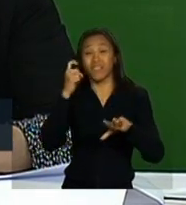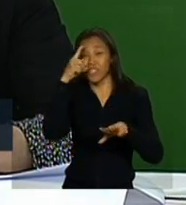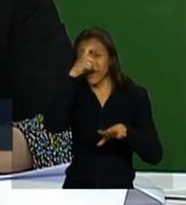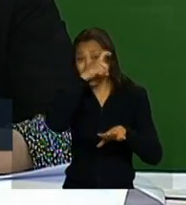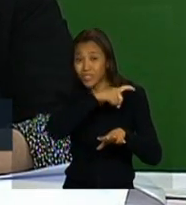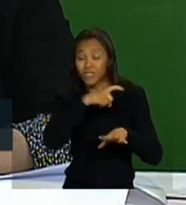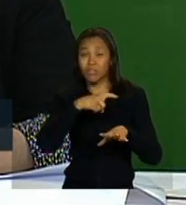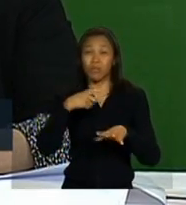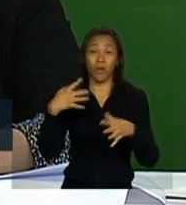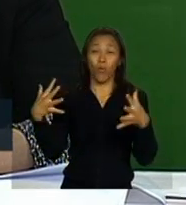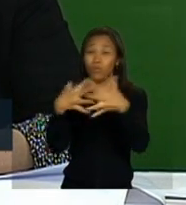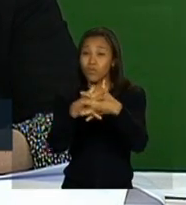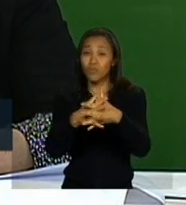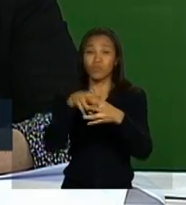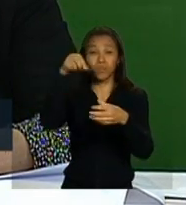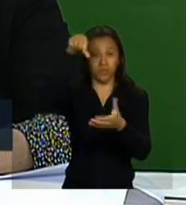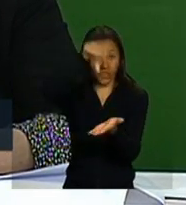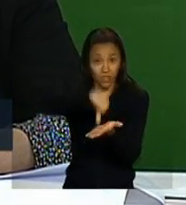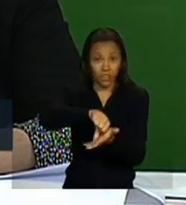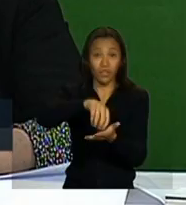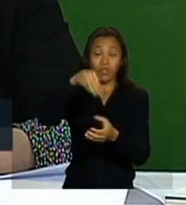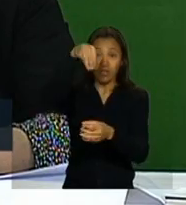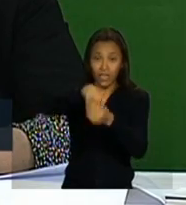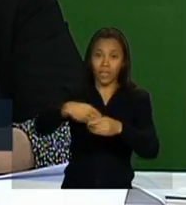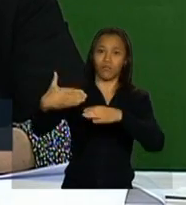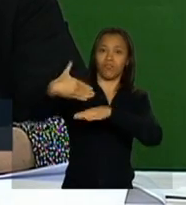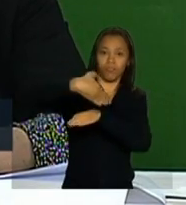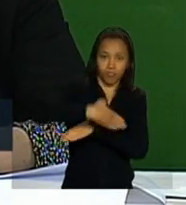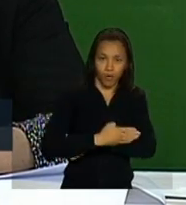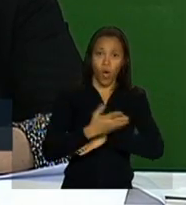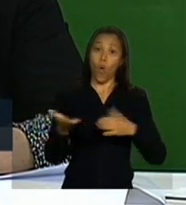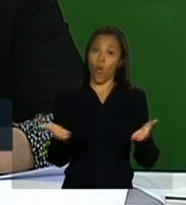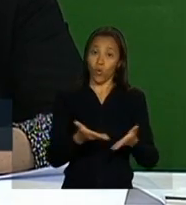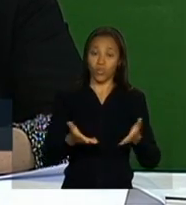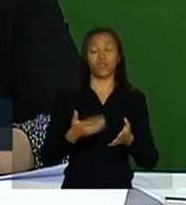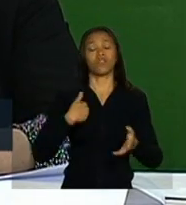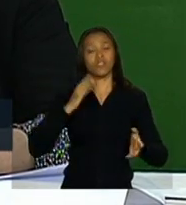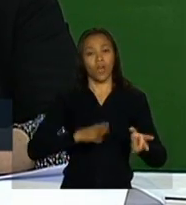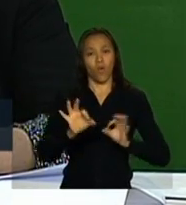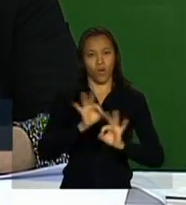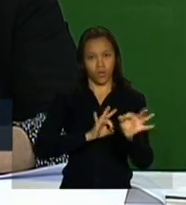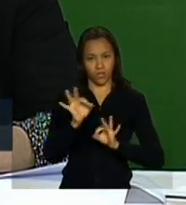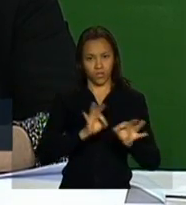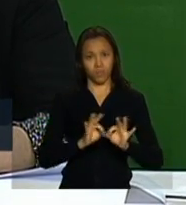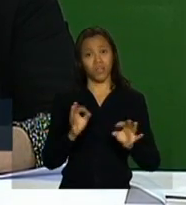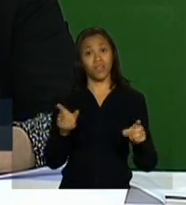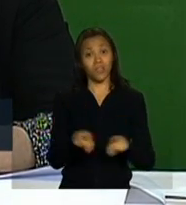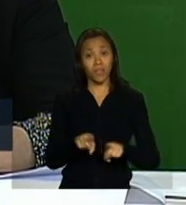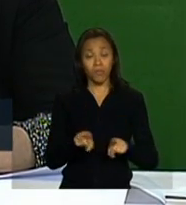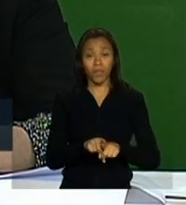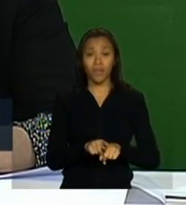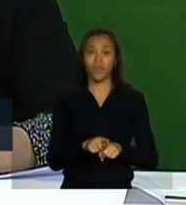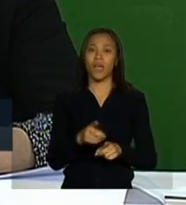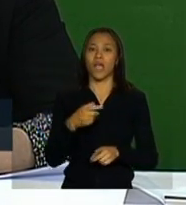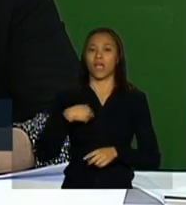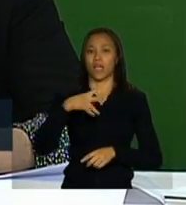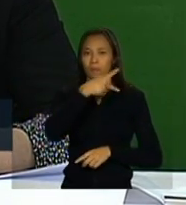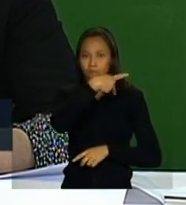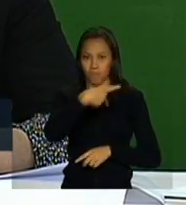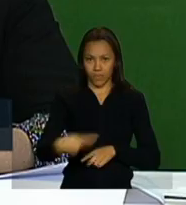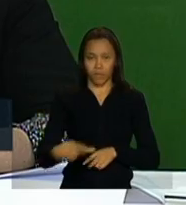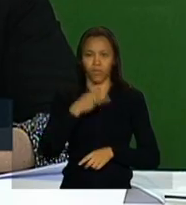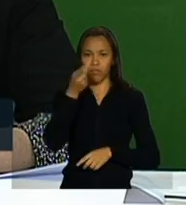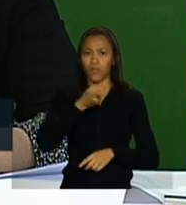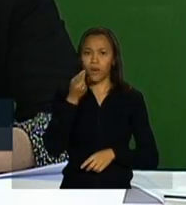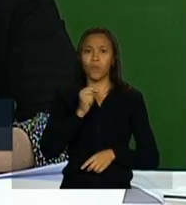Hoje a gente conseguiu harmonizar a relação dos órgãos. Com os portos, a mesma coisa. E é uma determinação da presidenta que, inclusive, isso